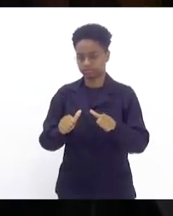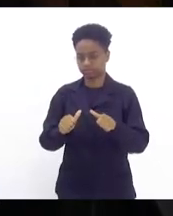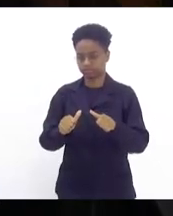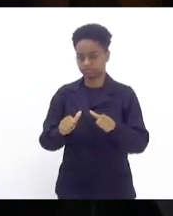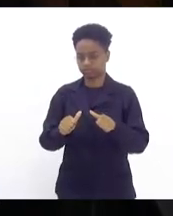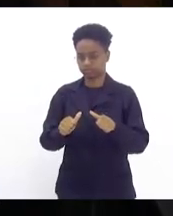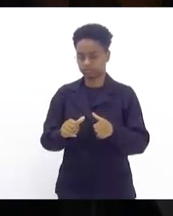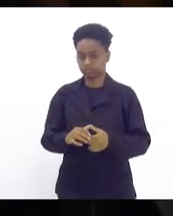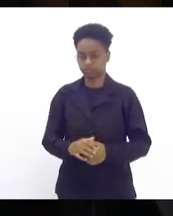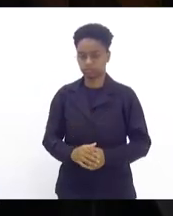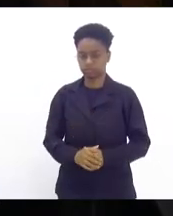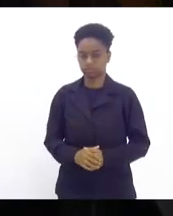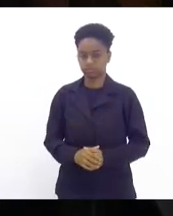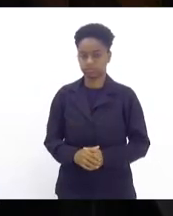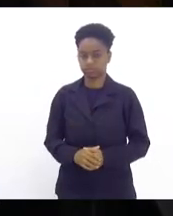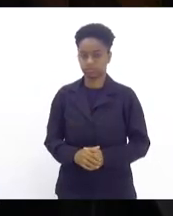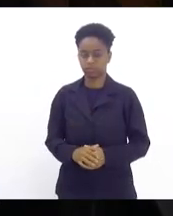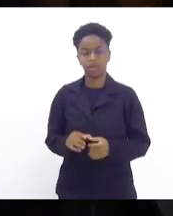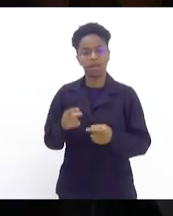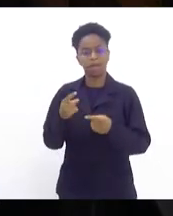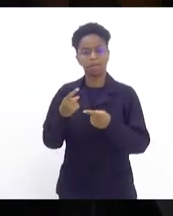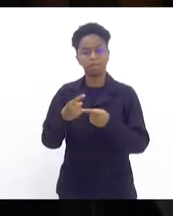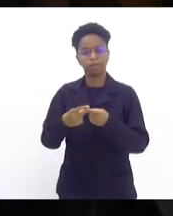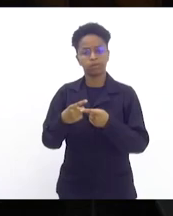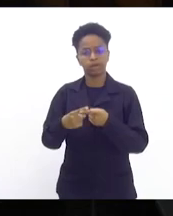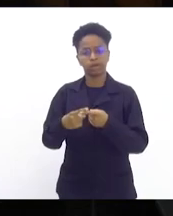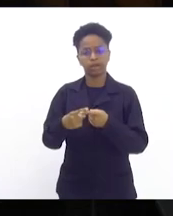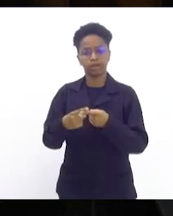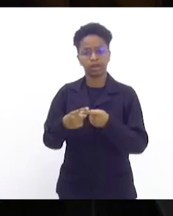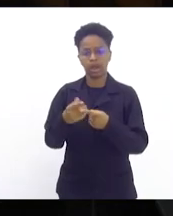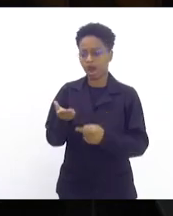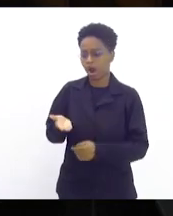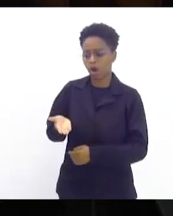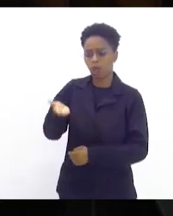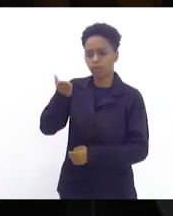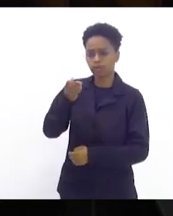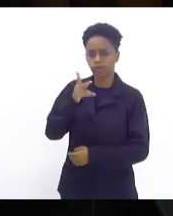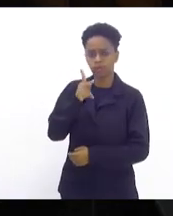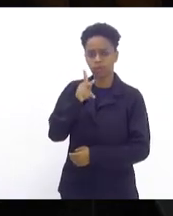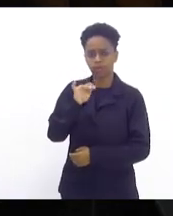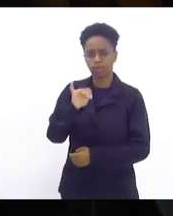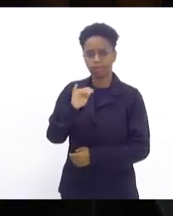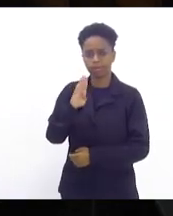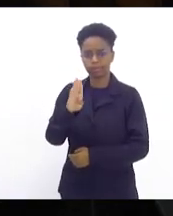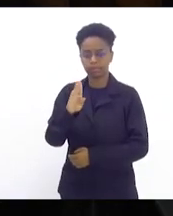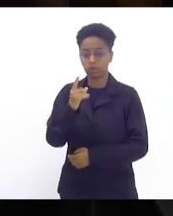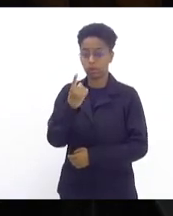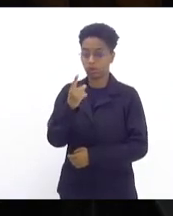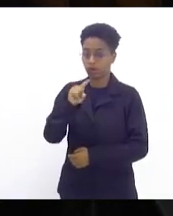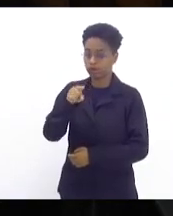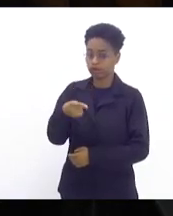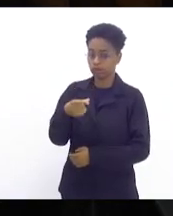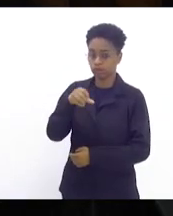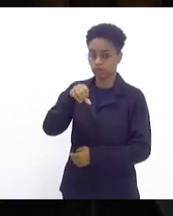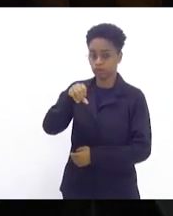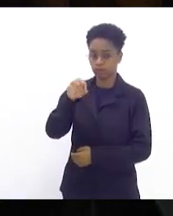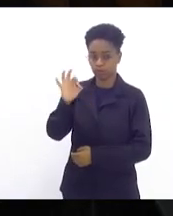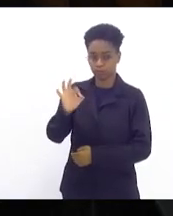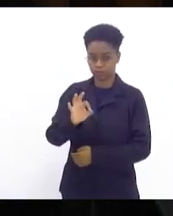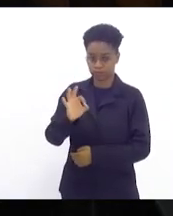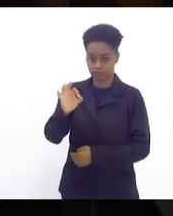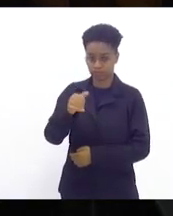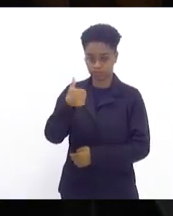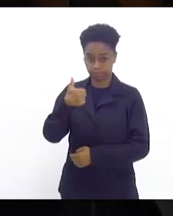porque o PIB cresceu um ponto nove porcento no primeiro